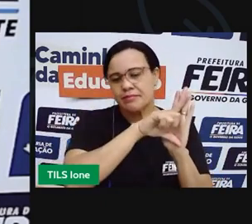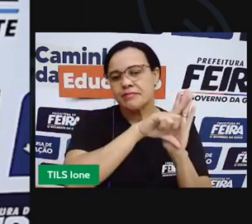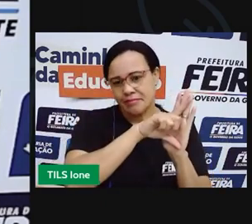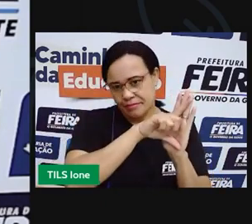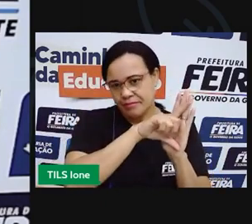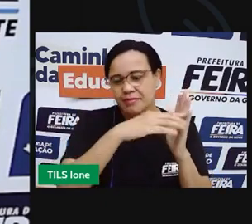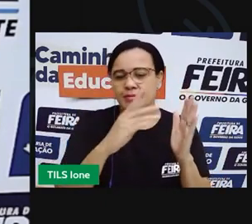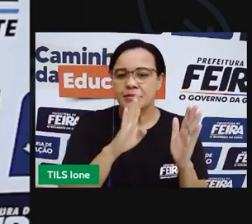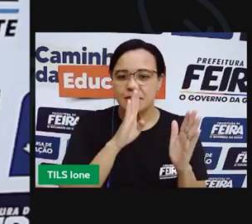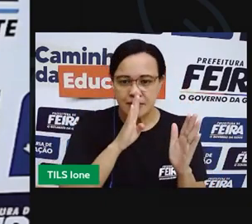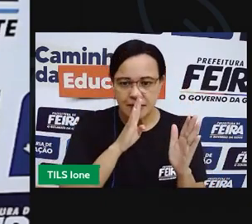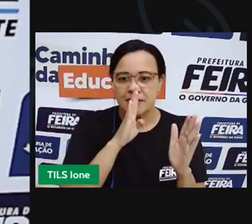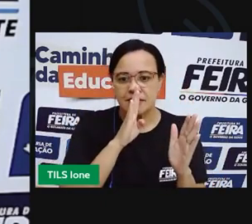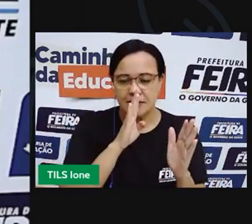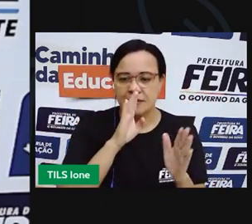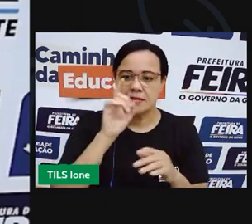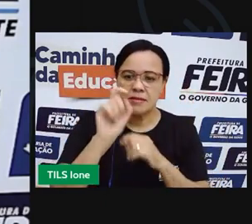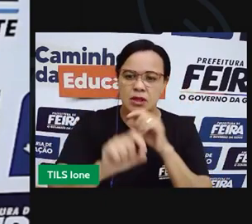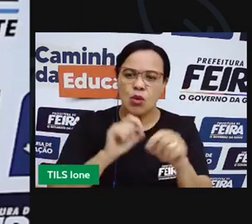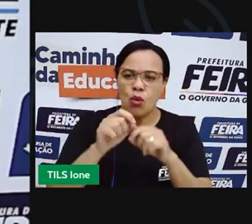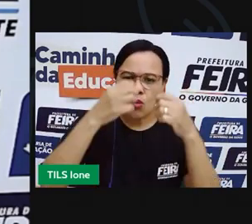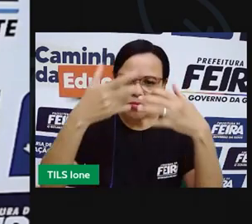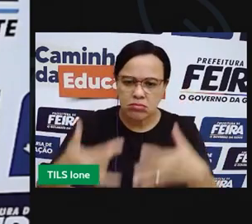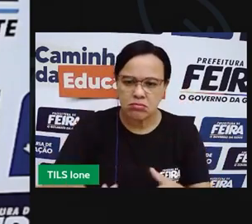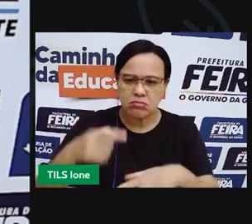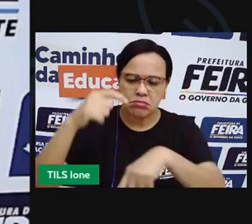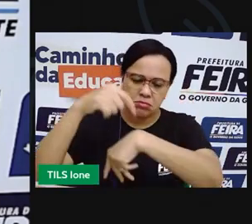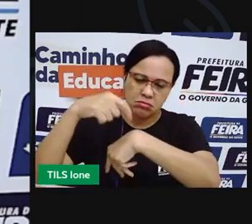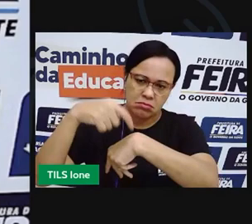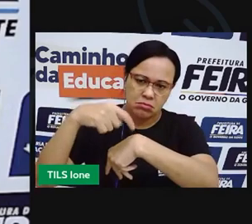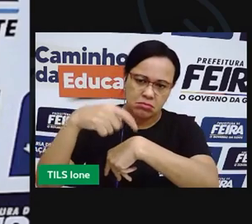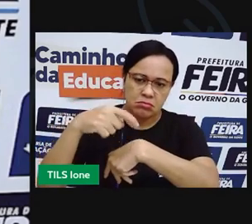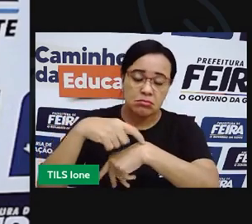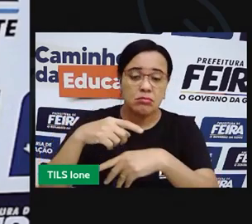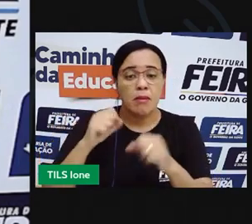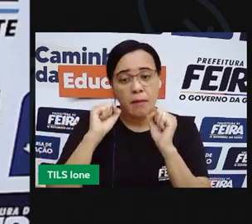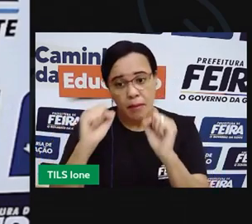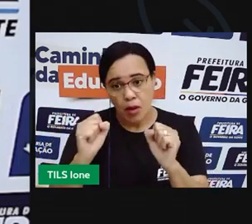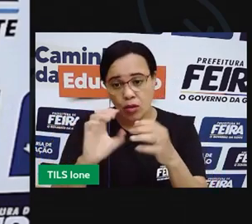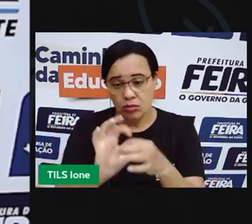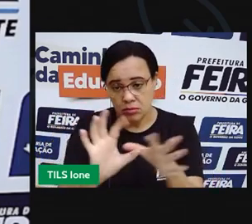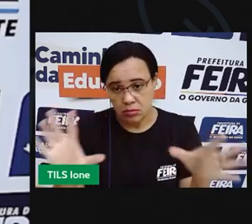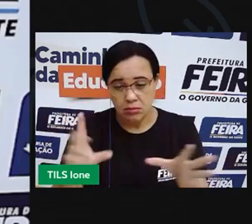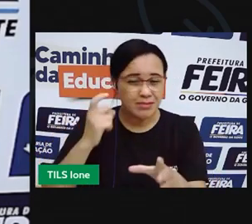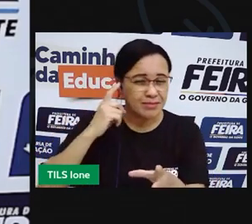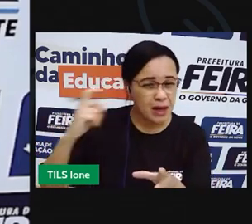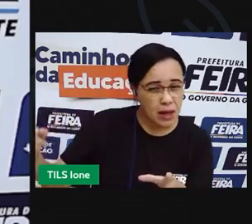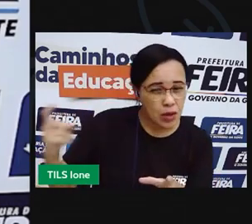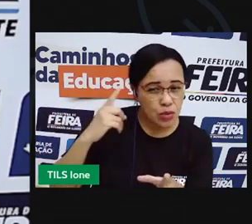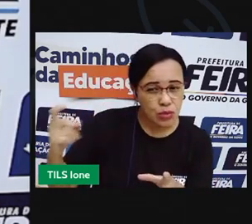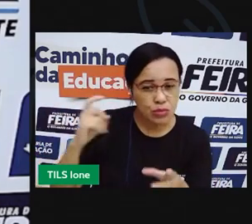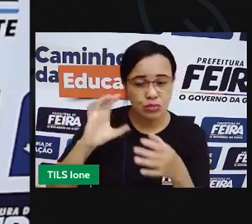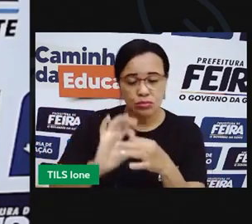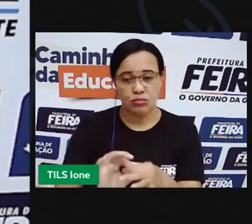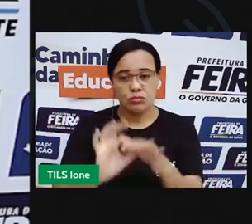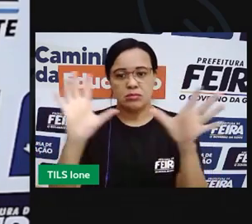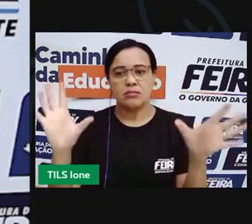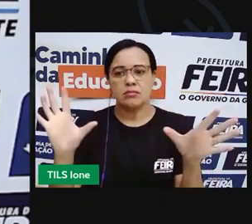silêncio, né? A lei que diz sobre o horário permitido, o volume permitido